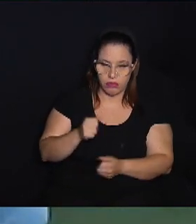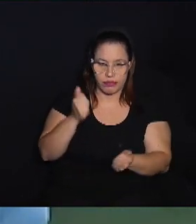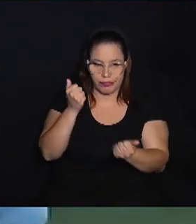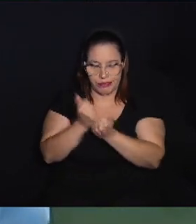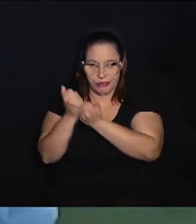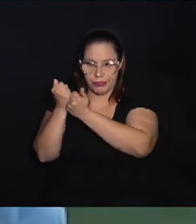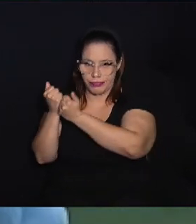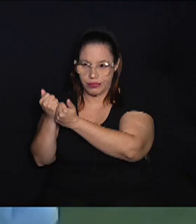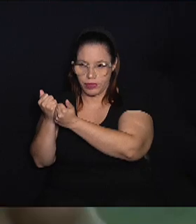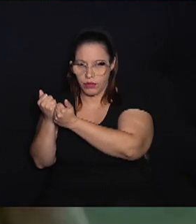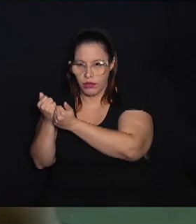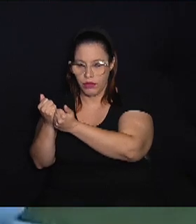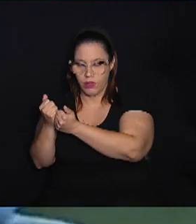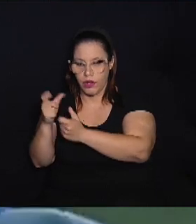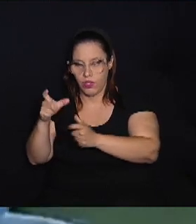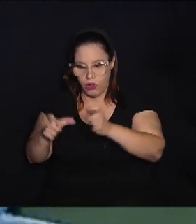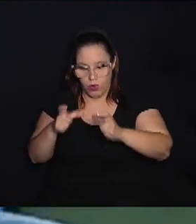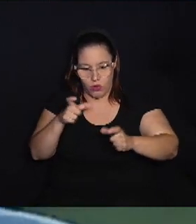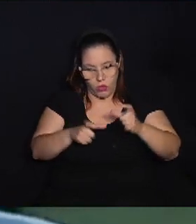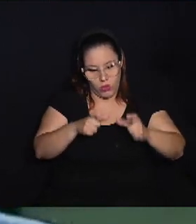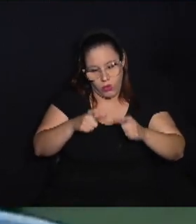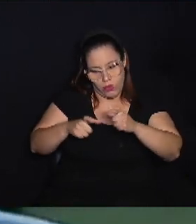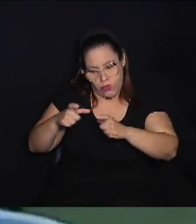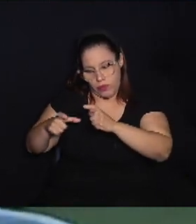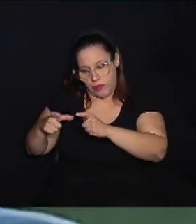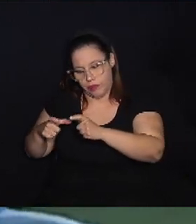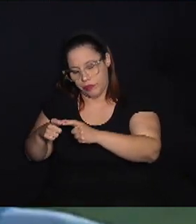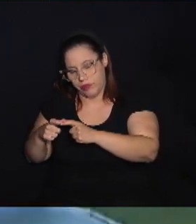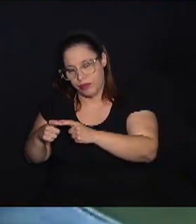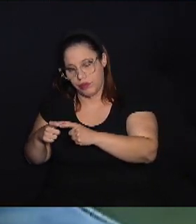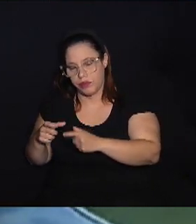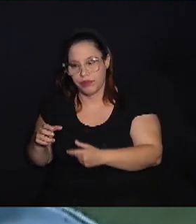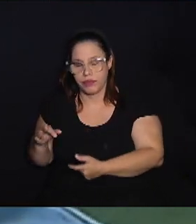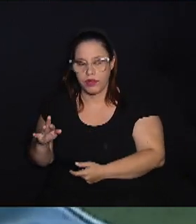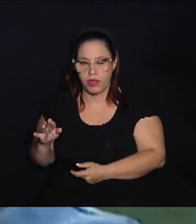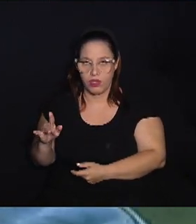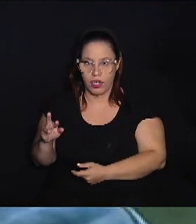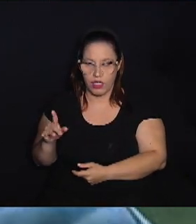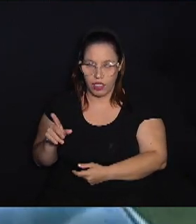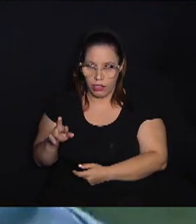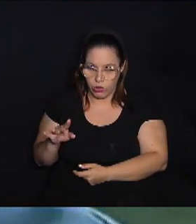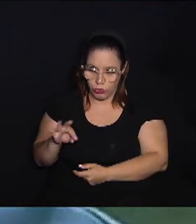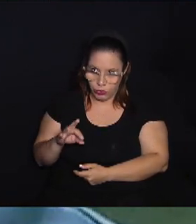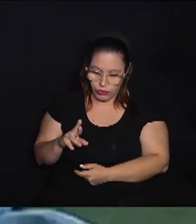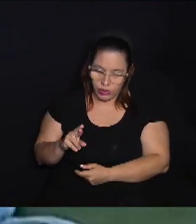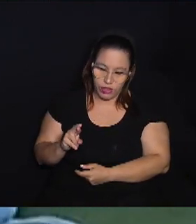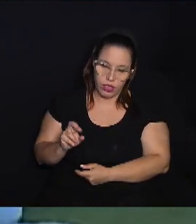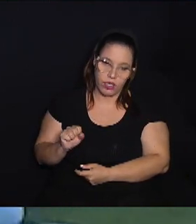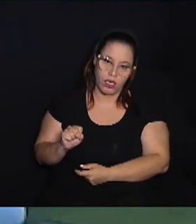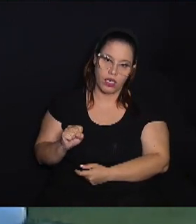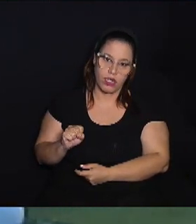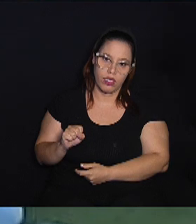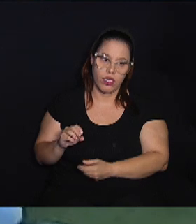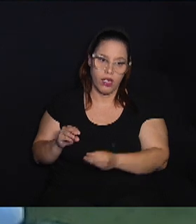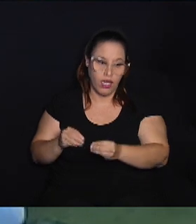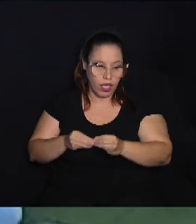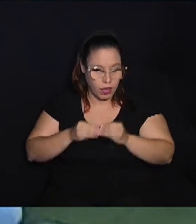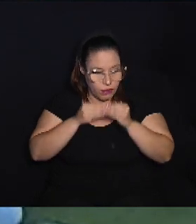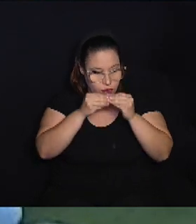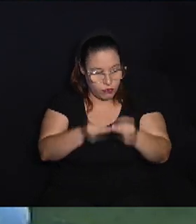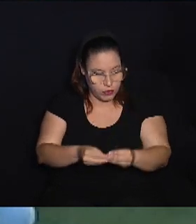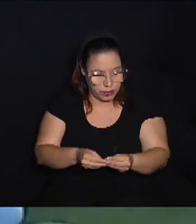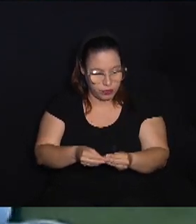de catadores nessa reversa para a siderúrgica, para que esse material